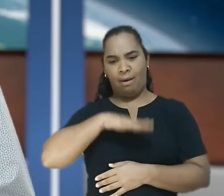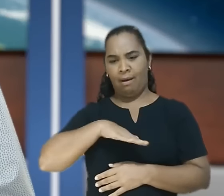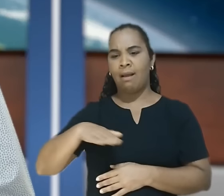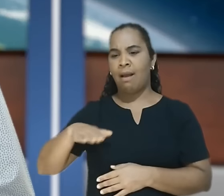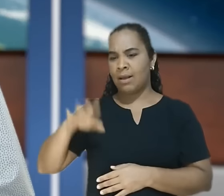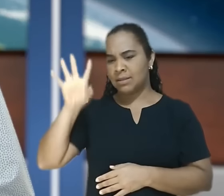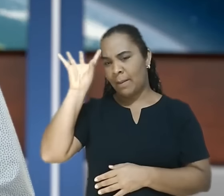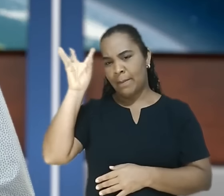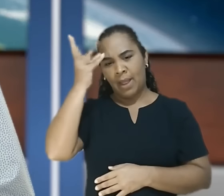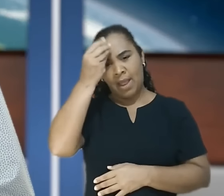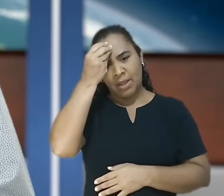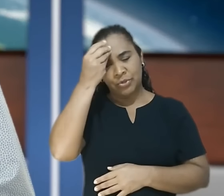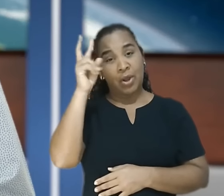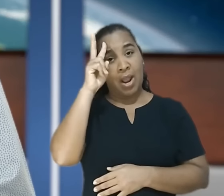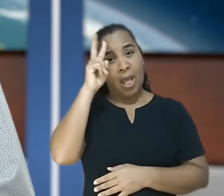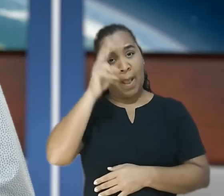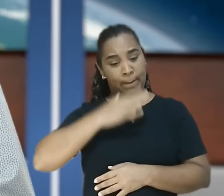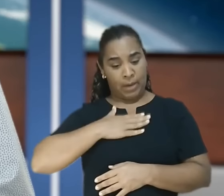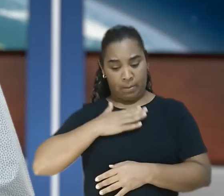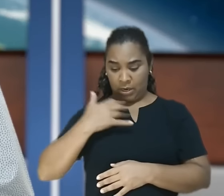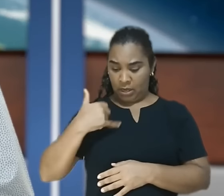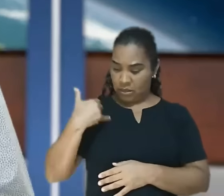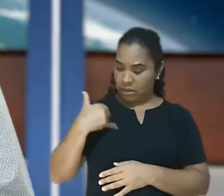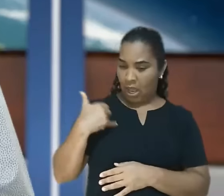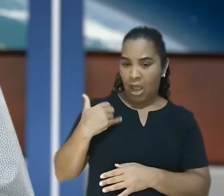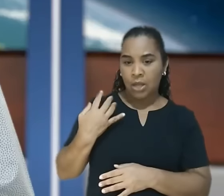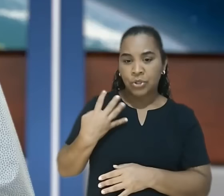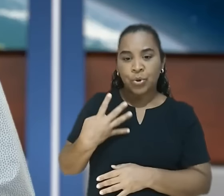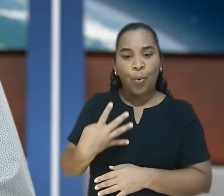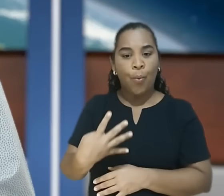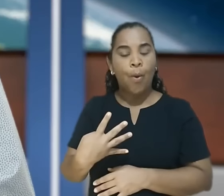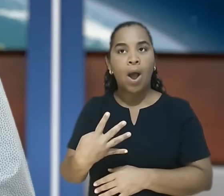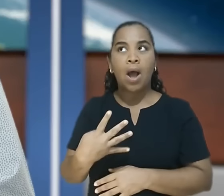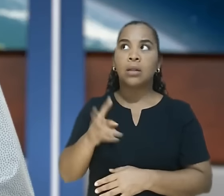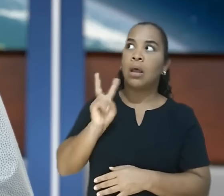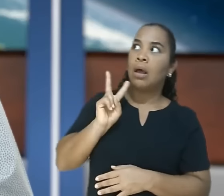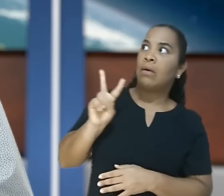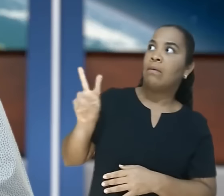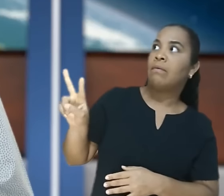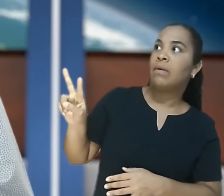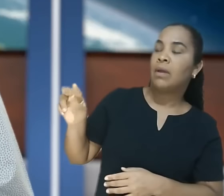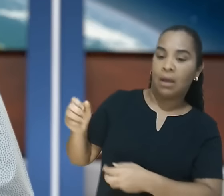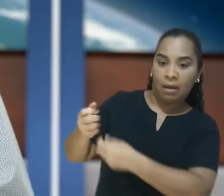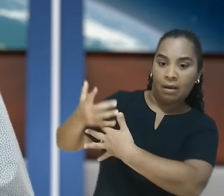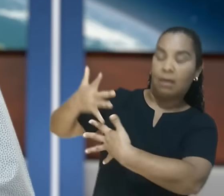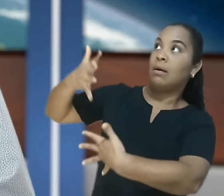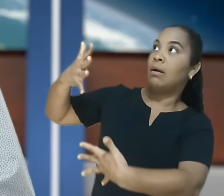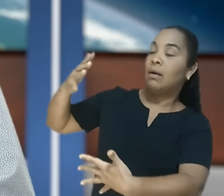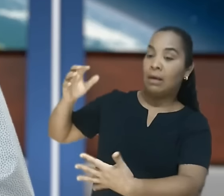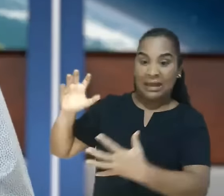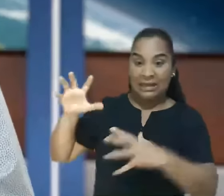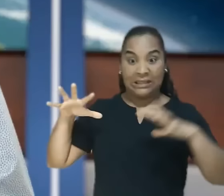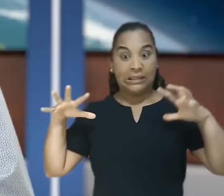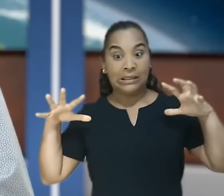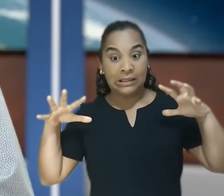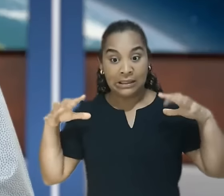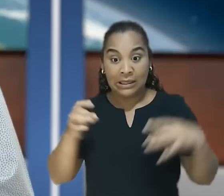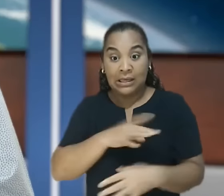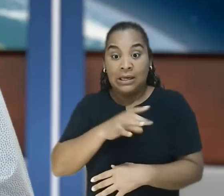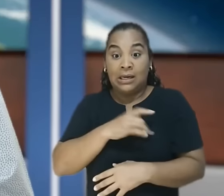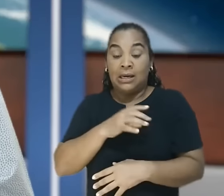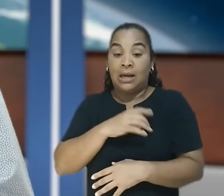quatro anos de idade Quando me apareciam Na parede Fantasmas terríveis Que se atiravam